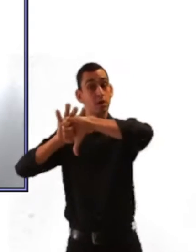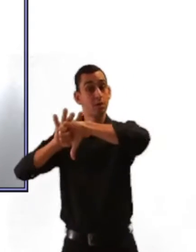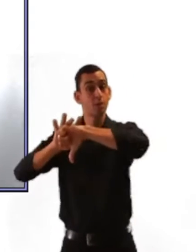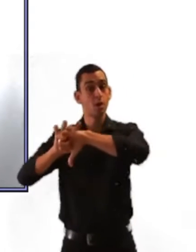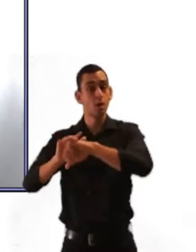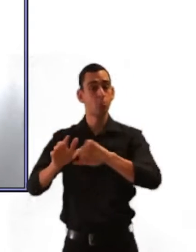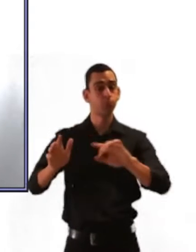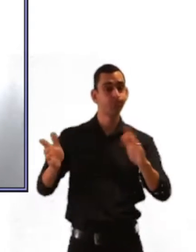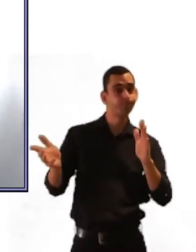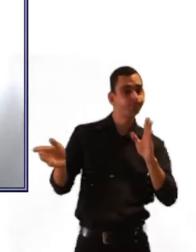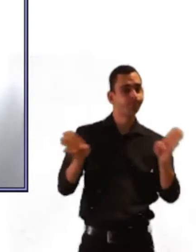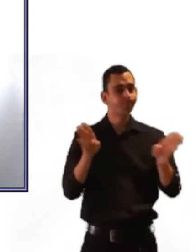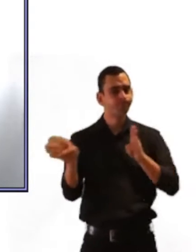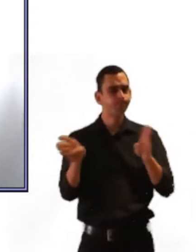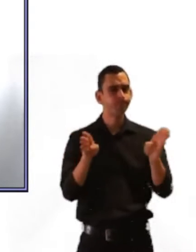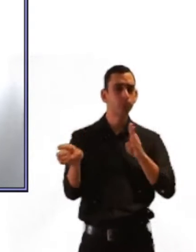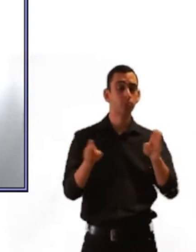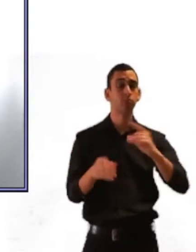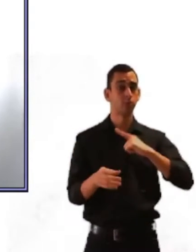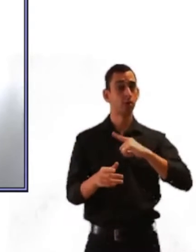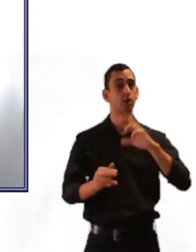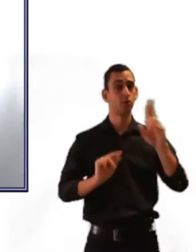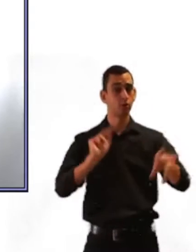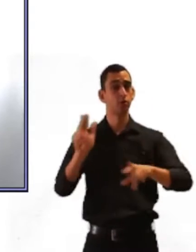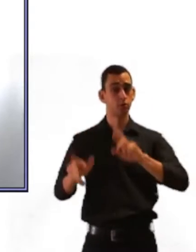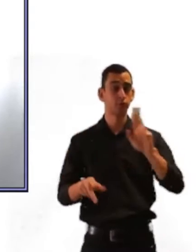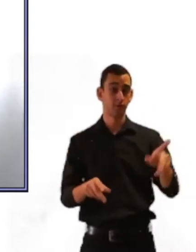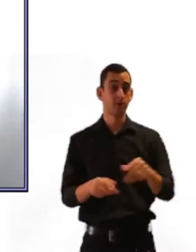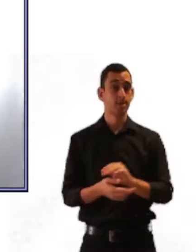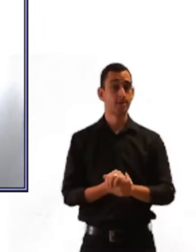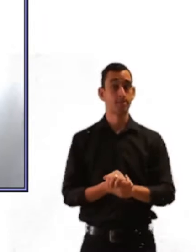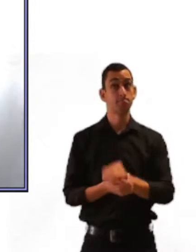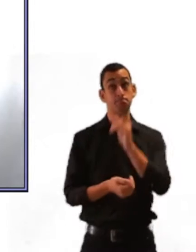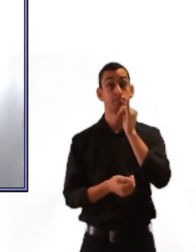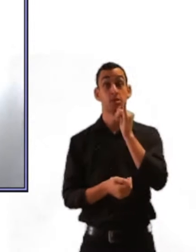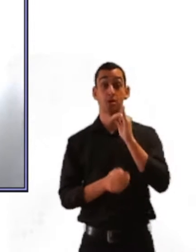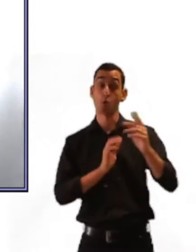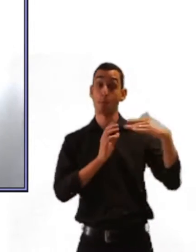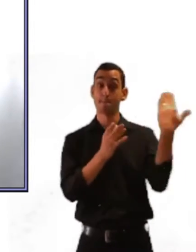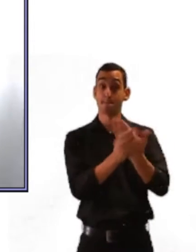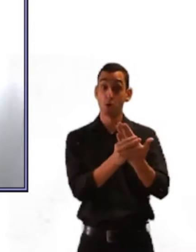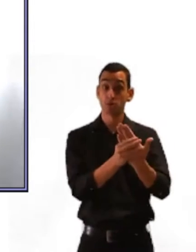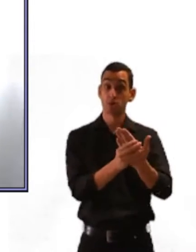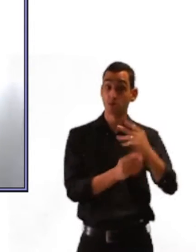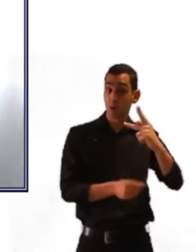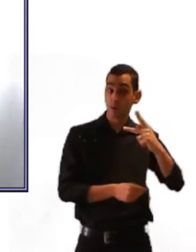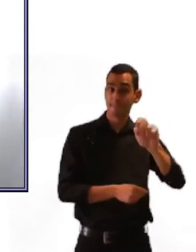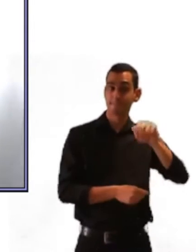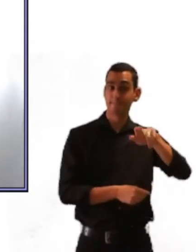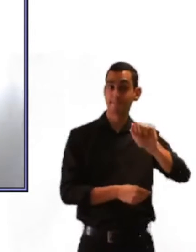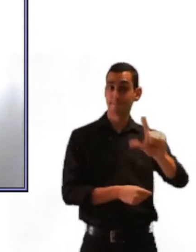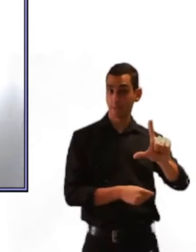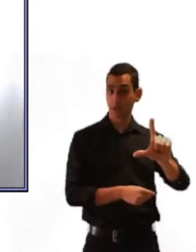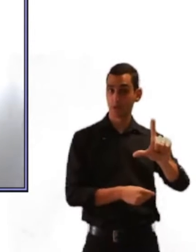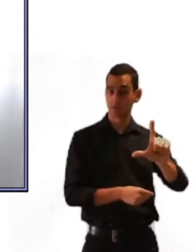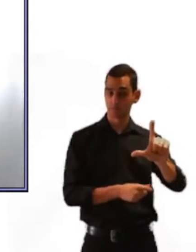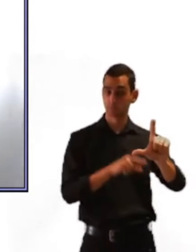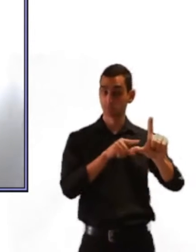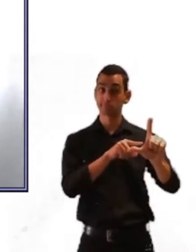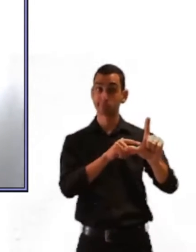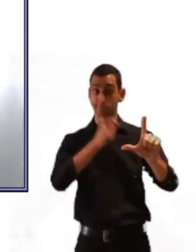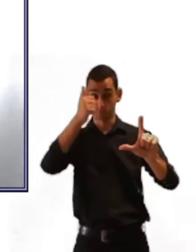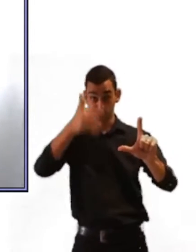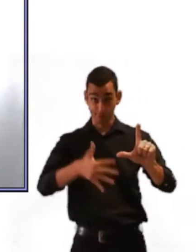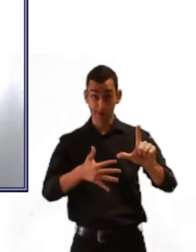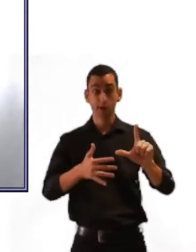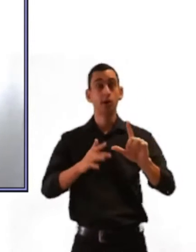efetivamente existe em um processo penal? Ou seja, A verdade material, que é aquela verdade